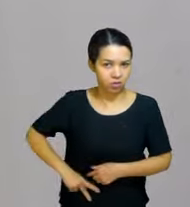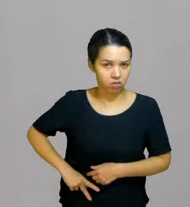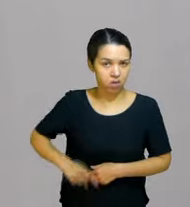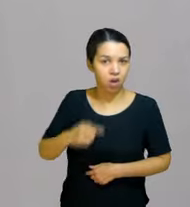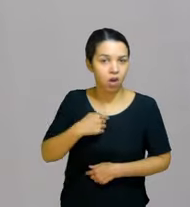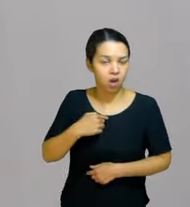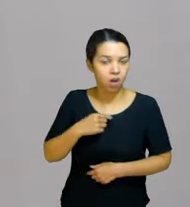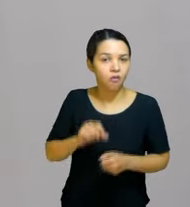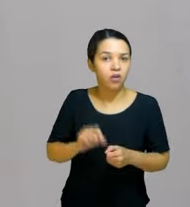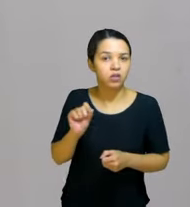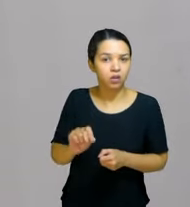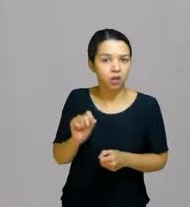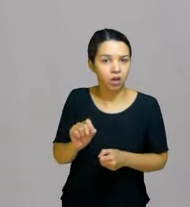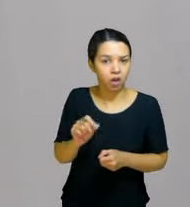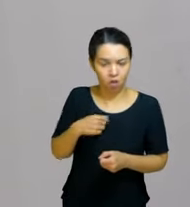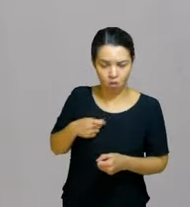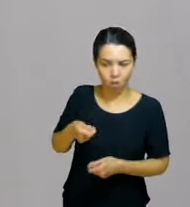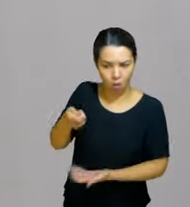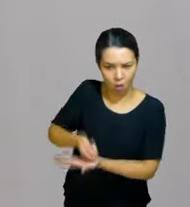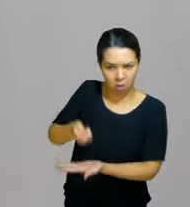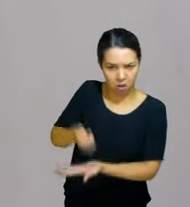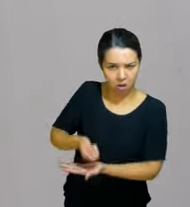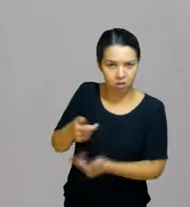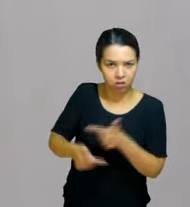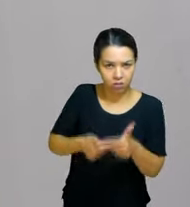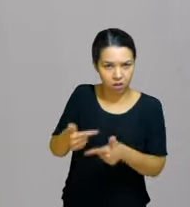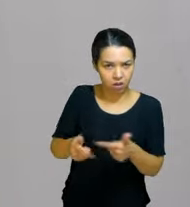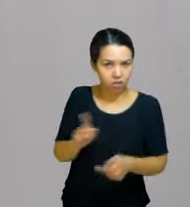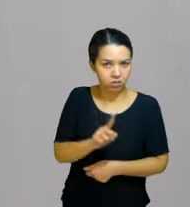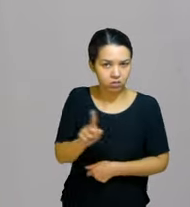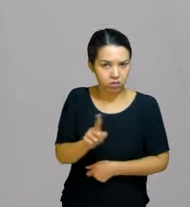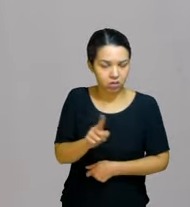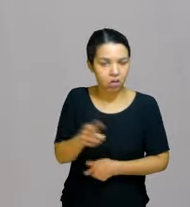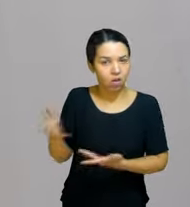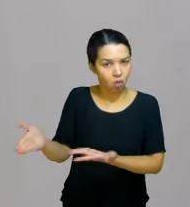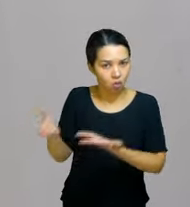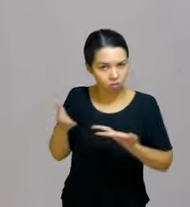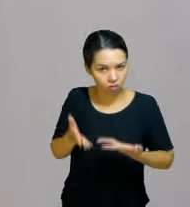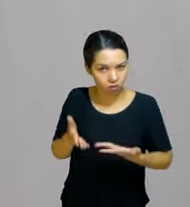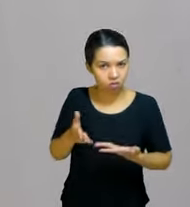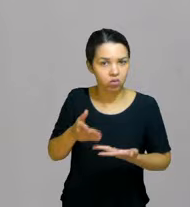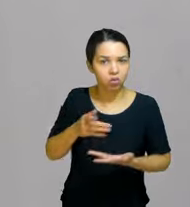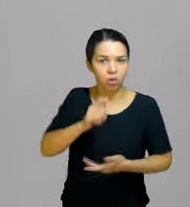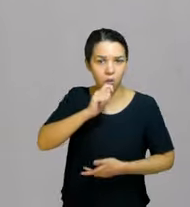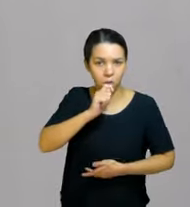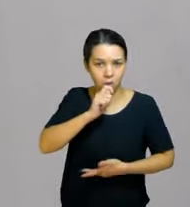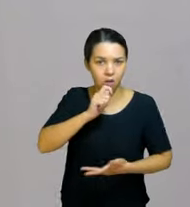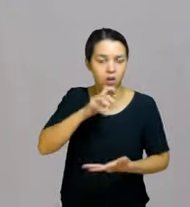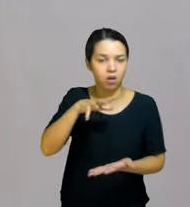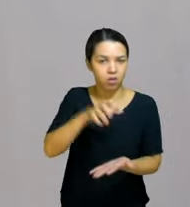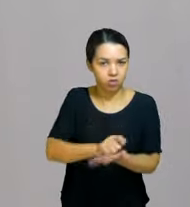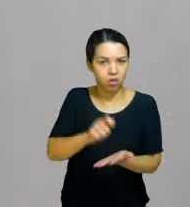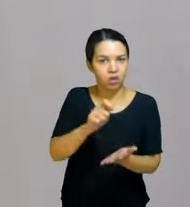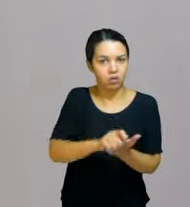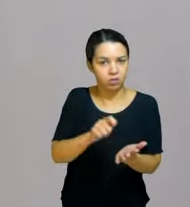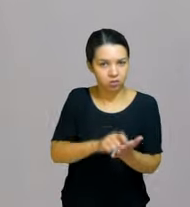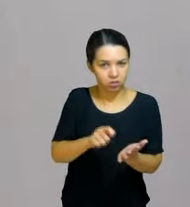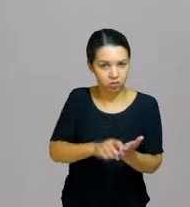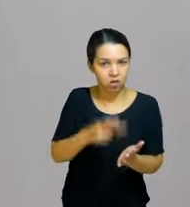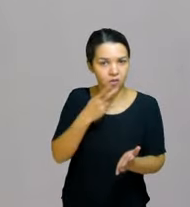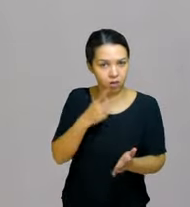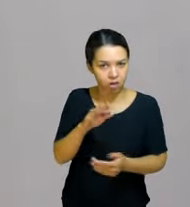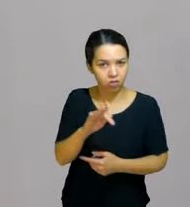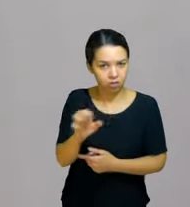ninguém a trabalhar. É feito um convite, os árbitros se inscrevem, completou o período, a gente chega para a FESPORTE, diz, temos 30,